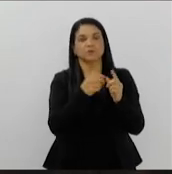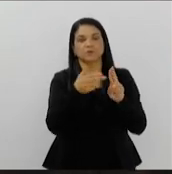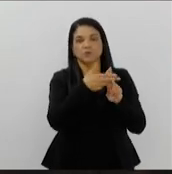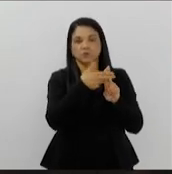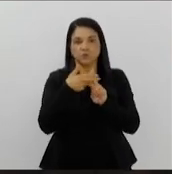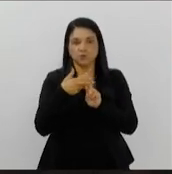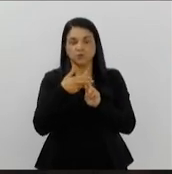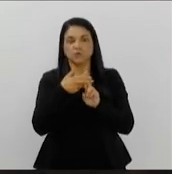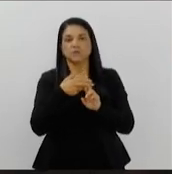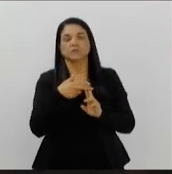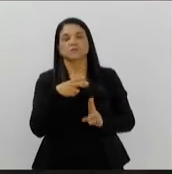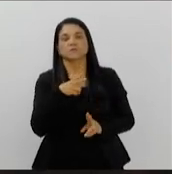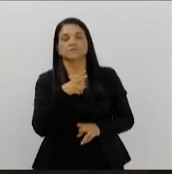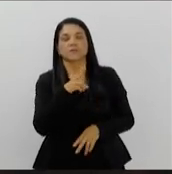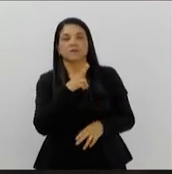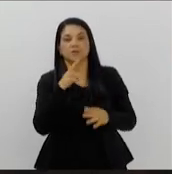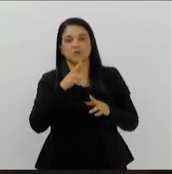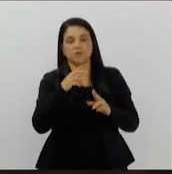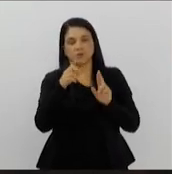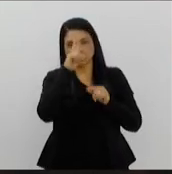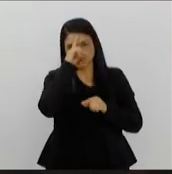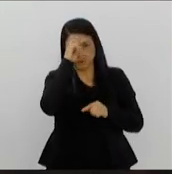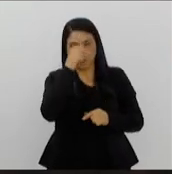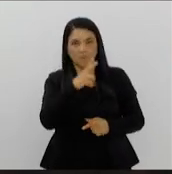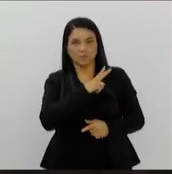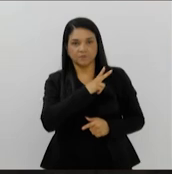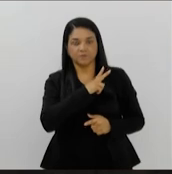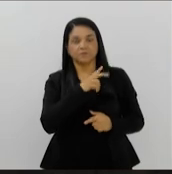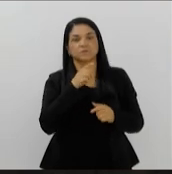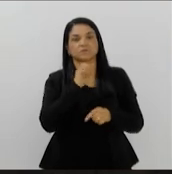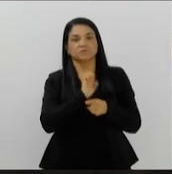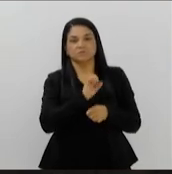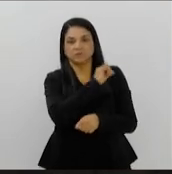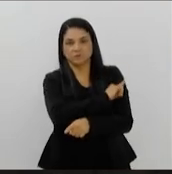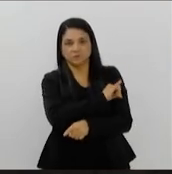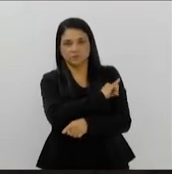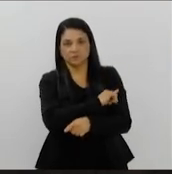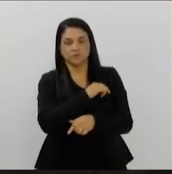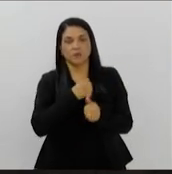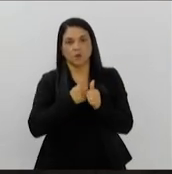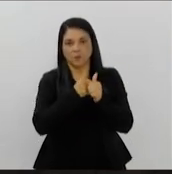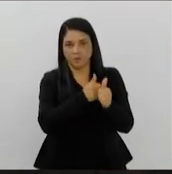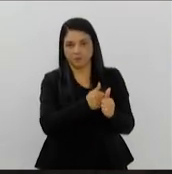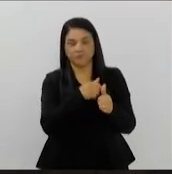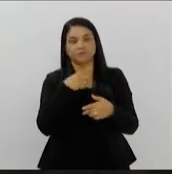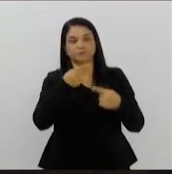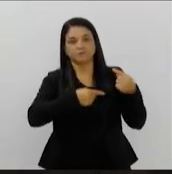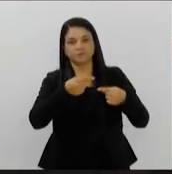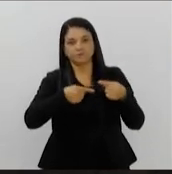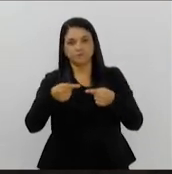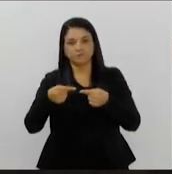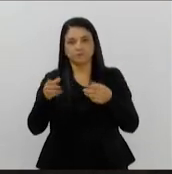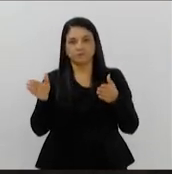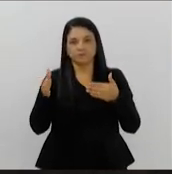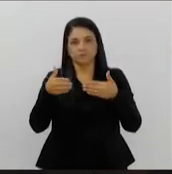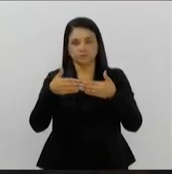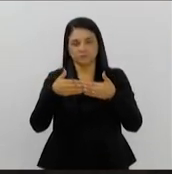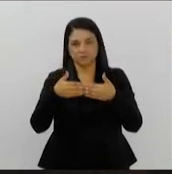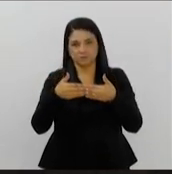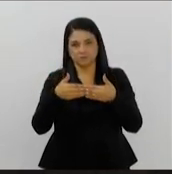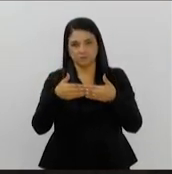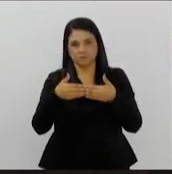saúde, em funcionamento no estado do Rio de Janeiro. Em discussão. Não havendo quem queira